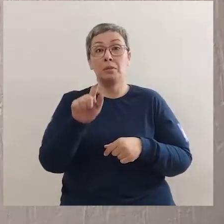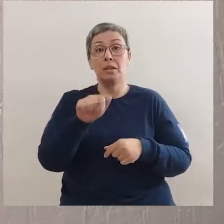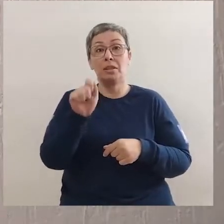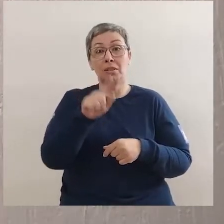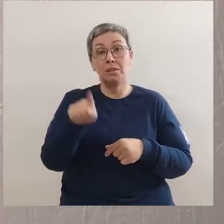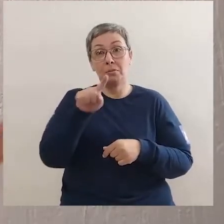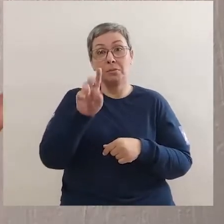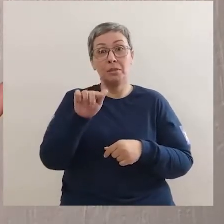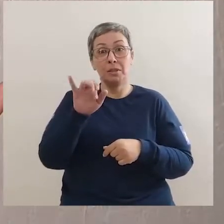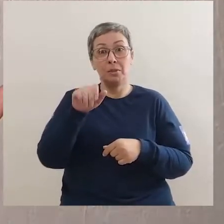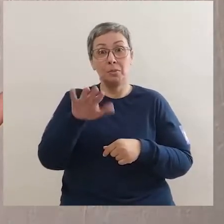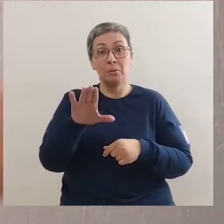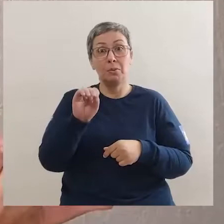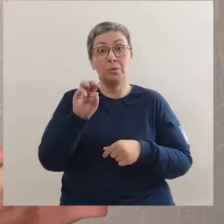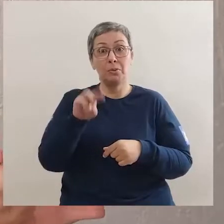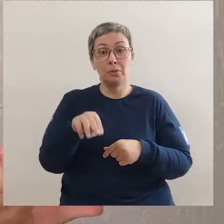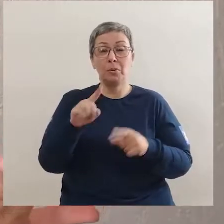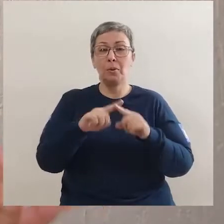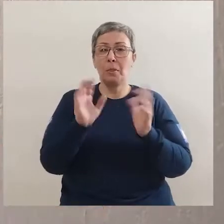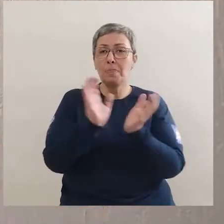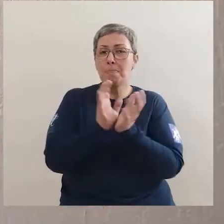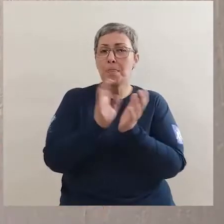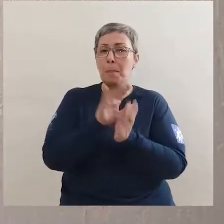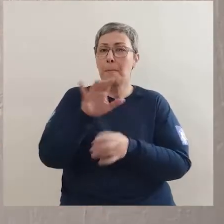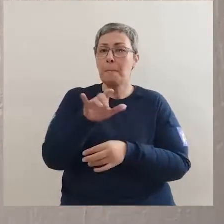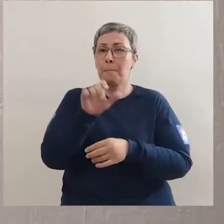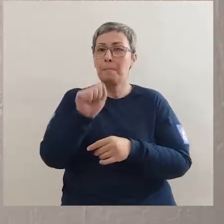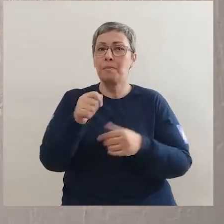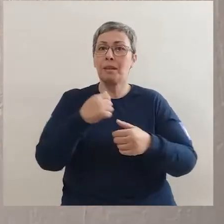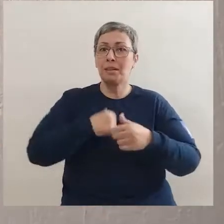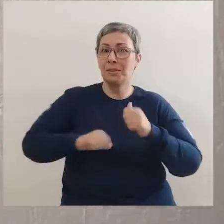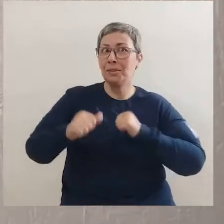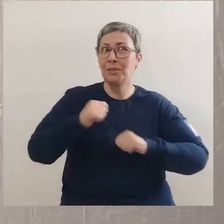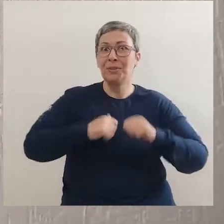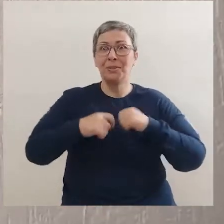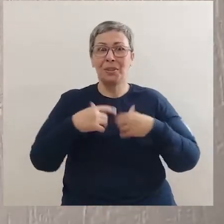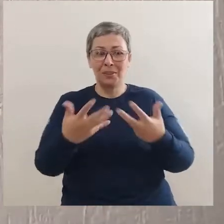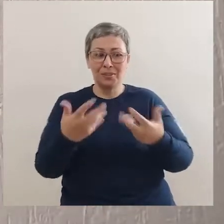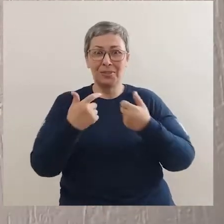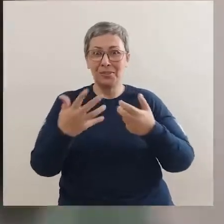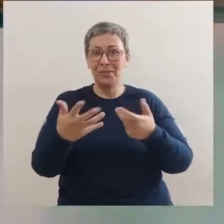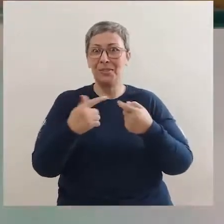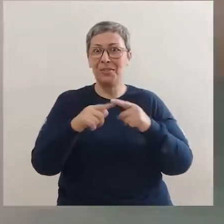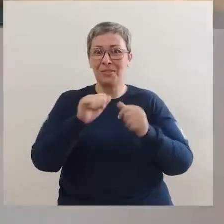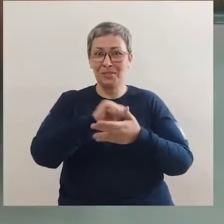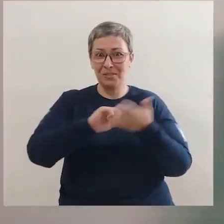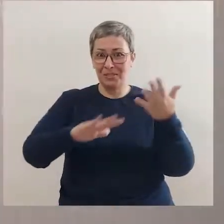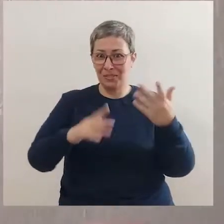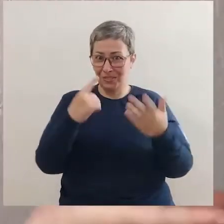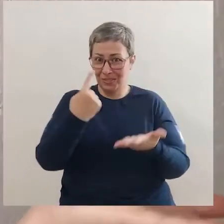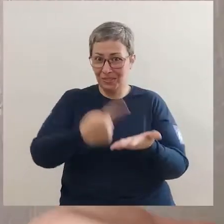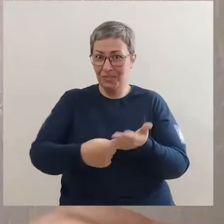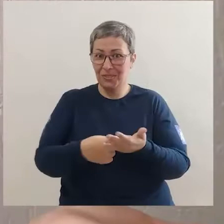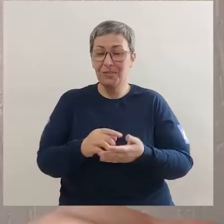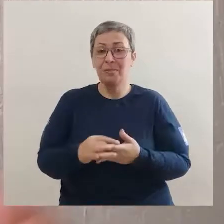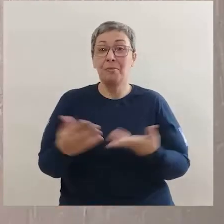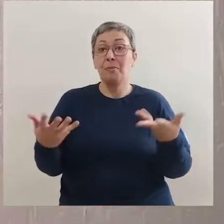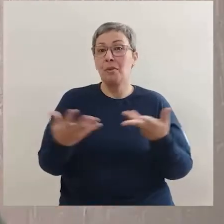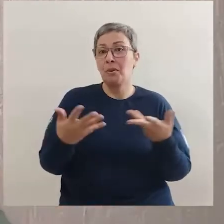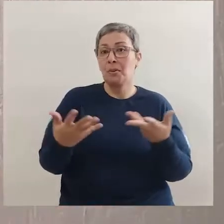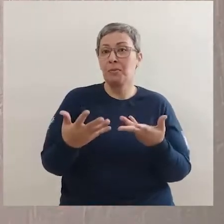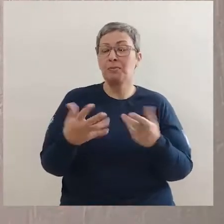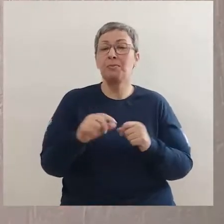eja.doep@gmail.com. A equipe EJA está ansiosa para receber essas atividades, combinado? Bom, então